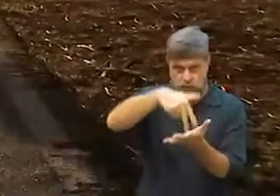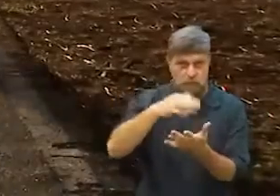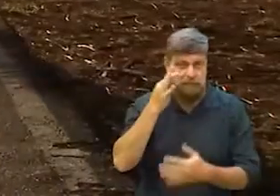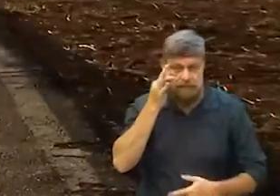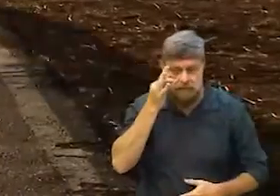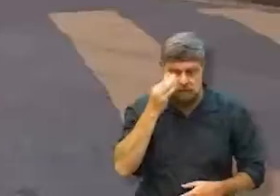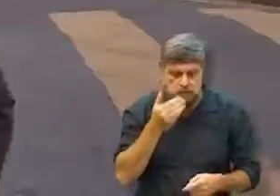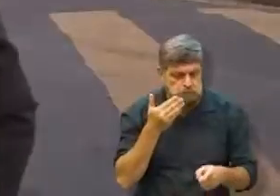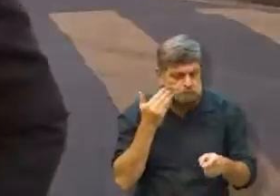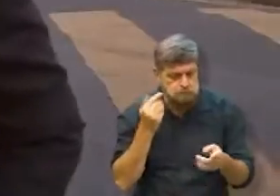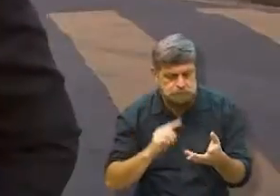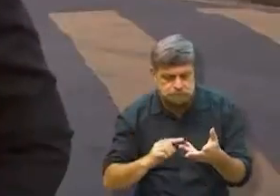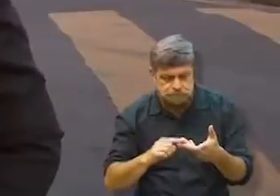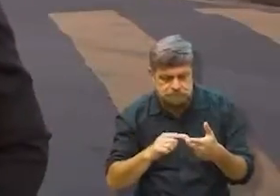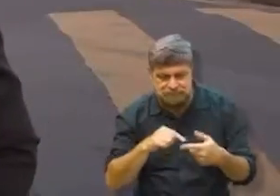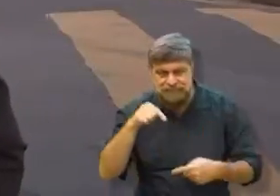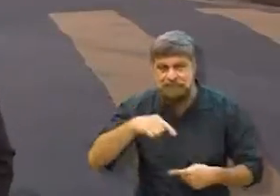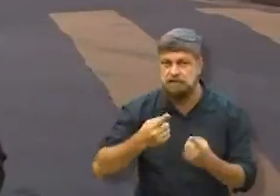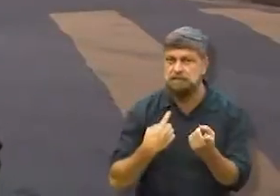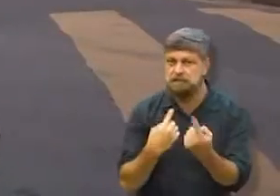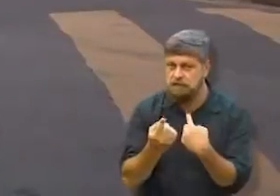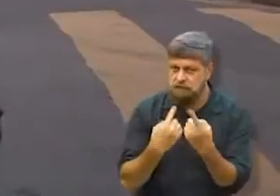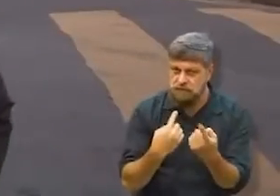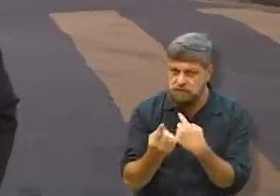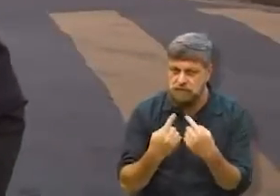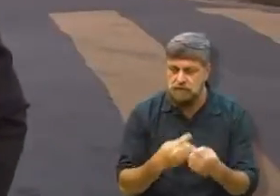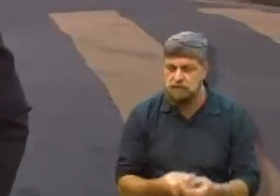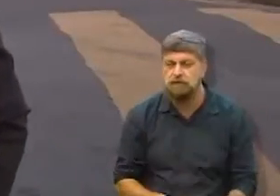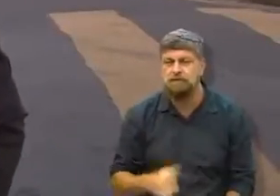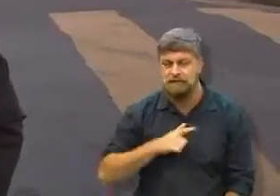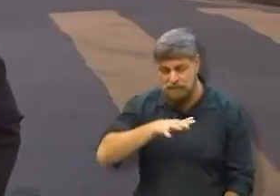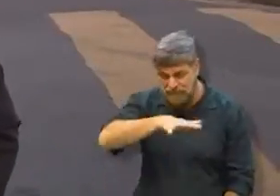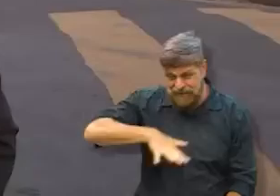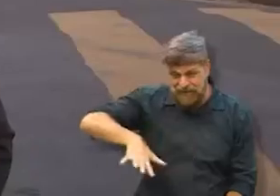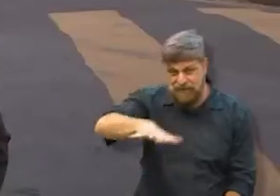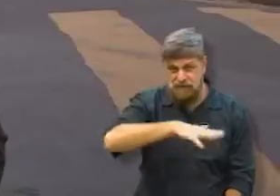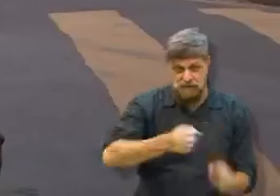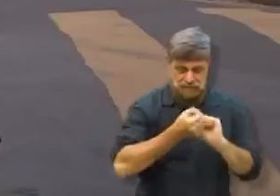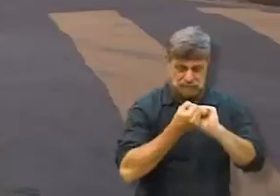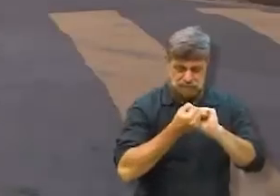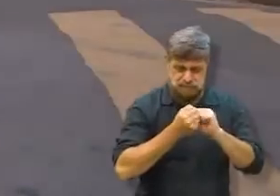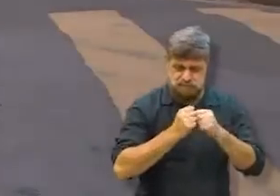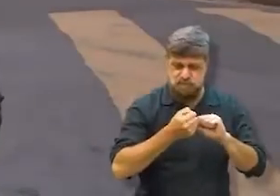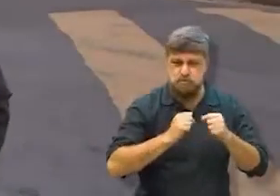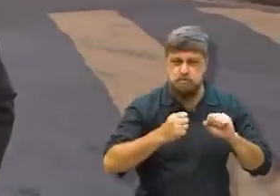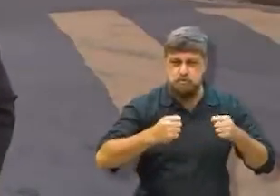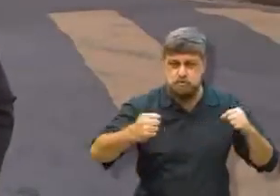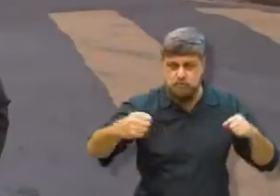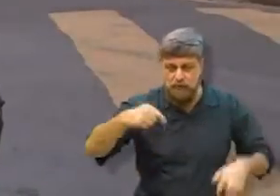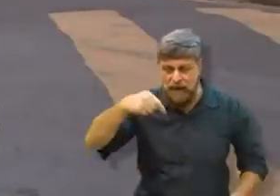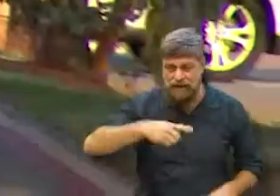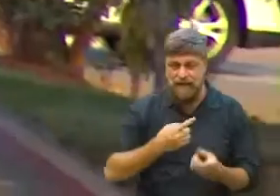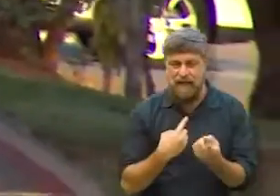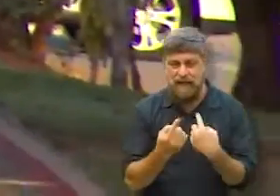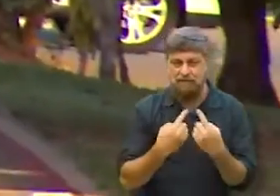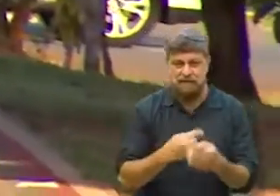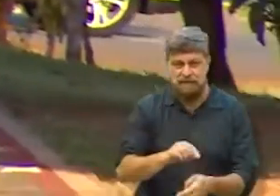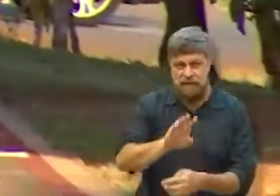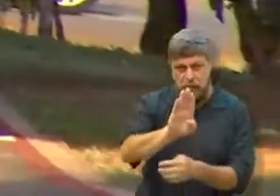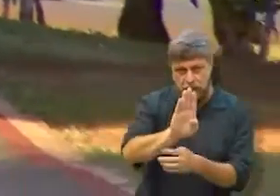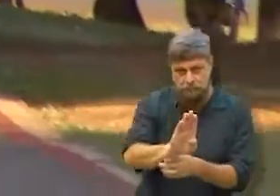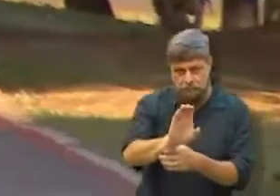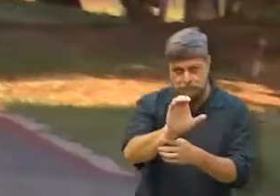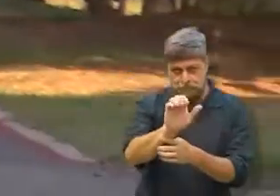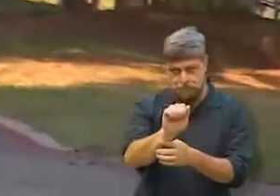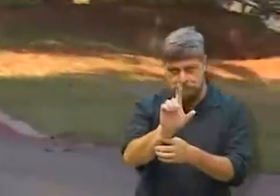os problemas. Essa Avenida Baden, ela é uma avenida que é uma região que cresceu muito, E aqui na Avenida Baden é